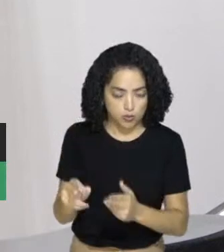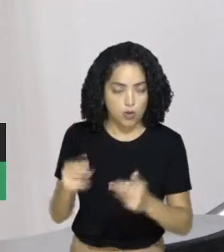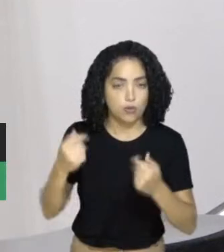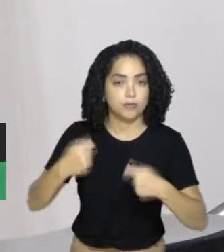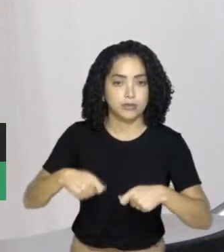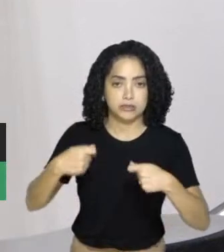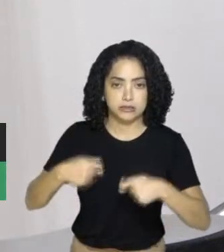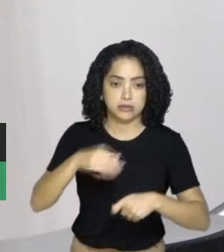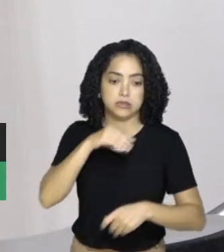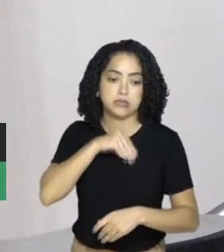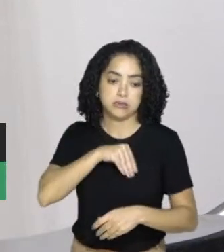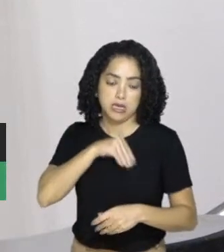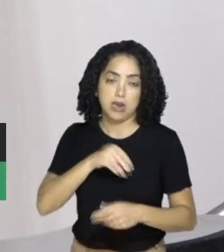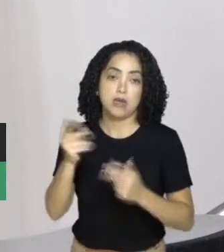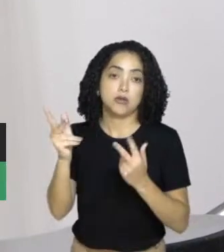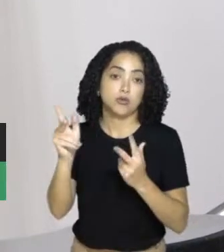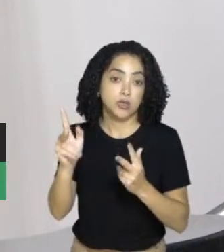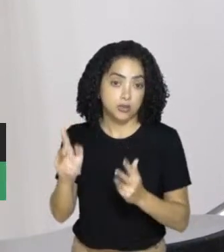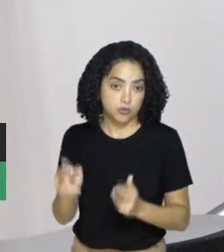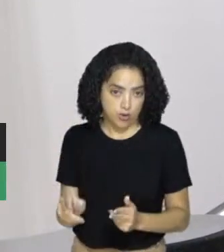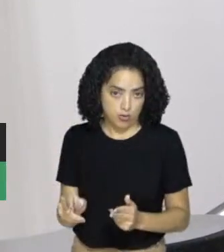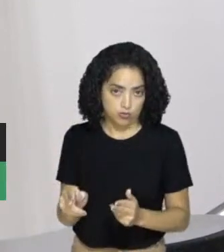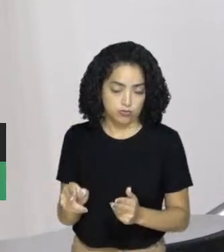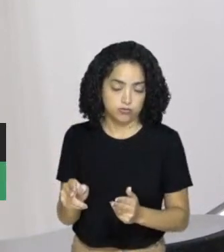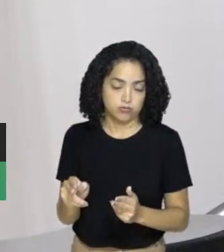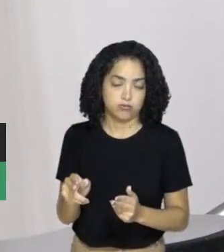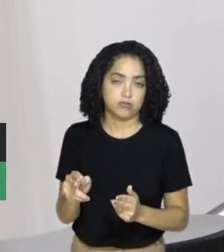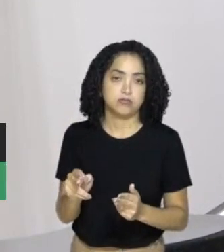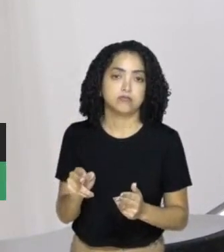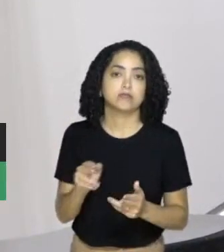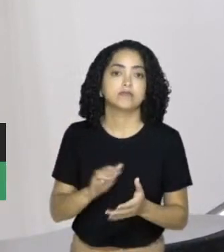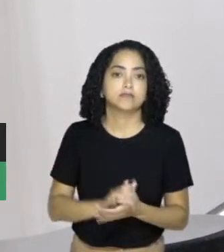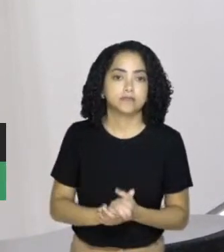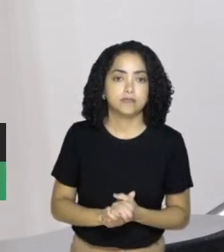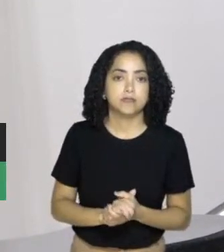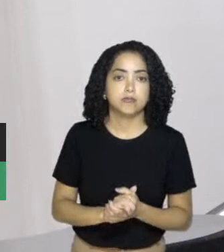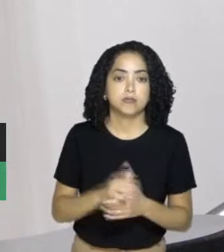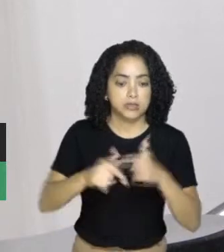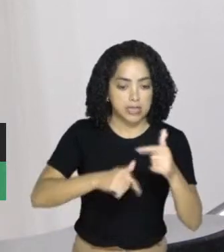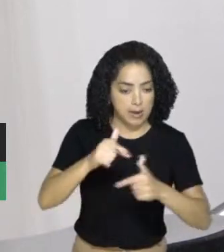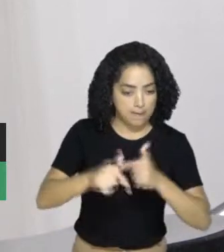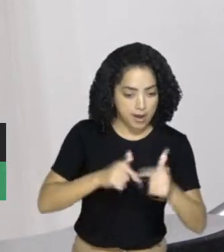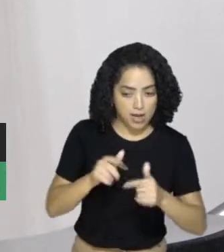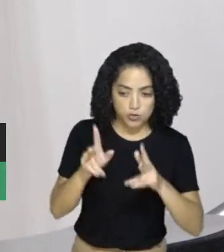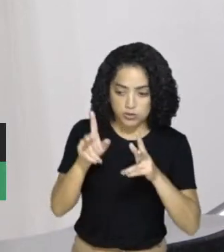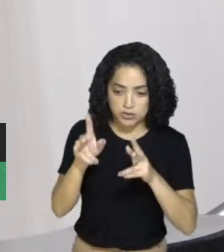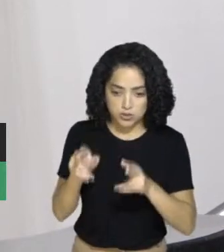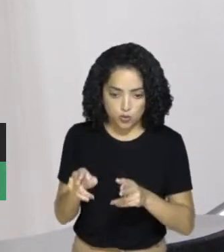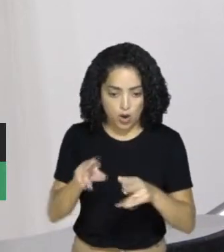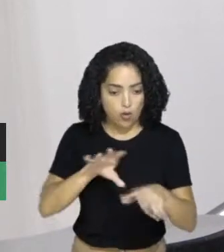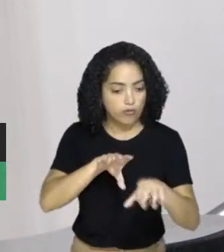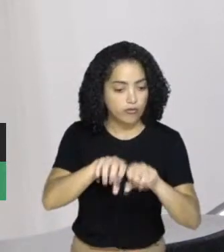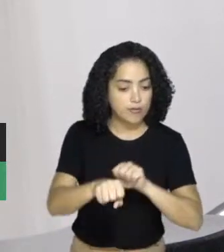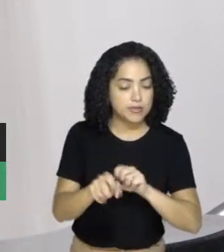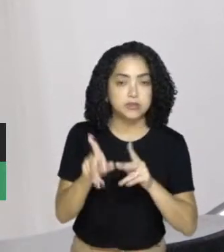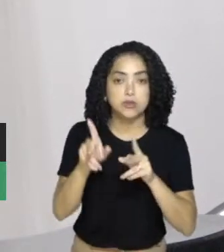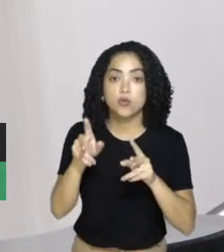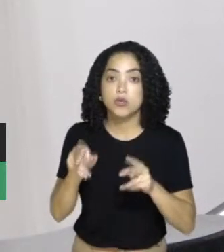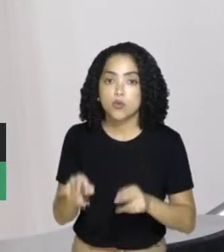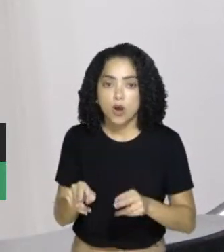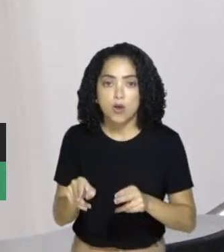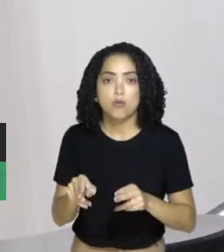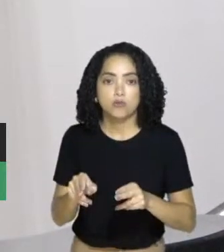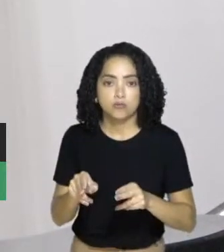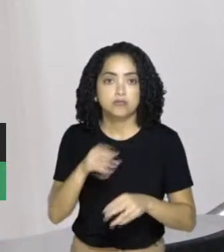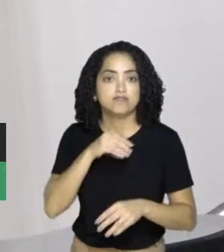o critério. Mesma função, mesma formação, mesma